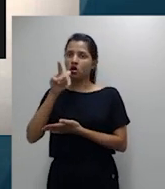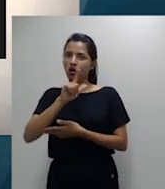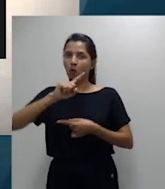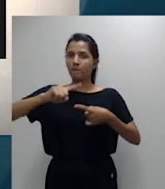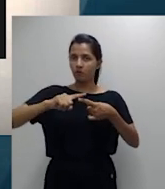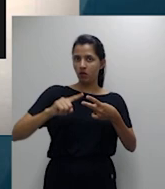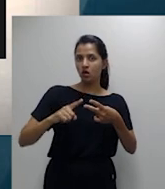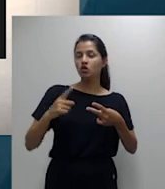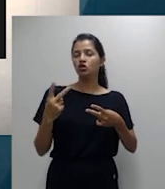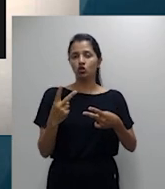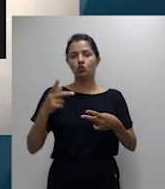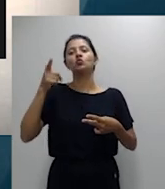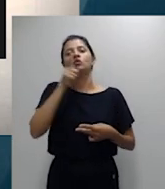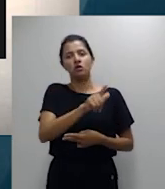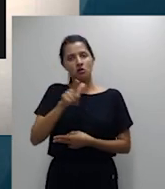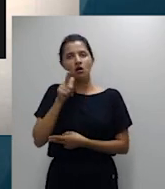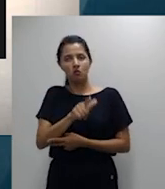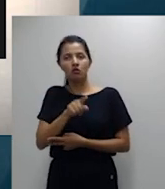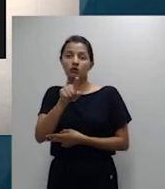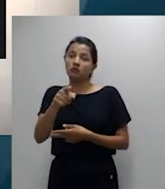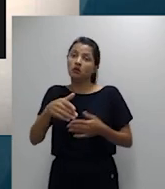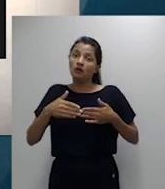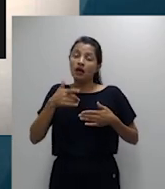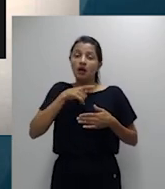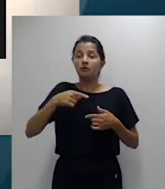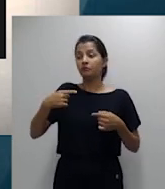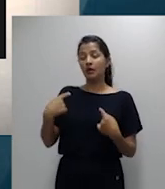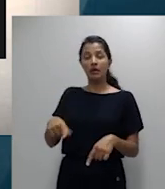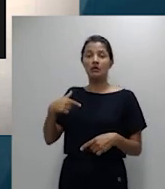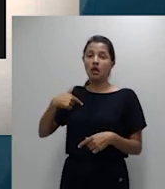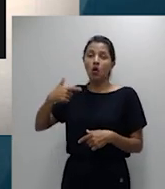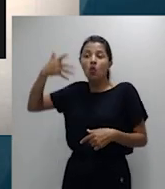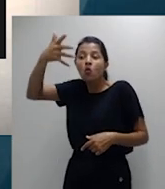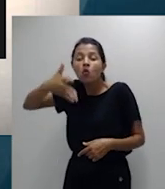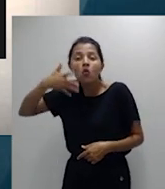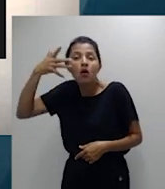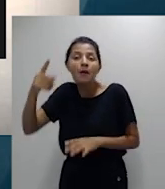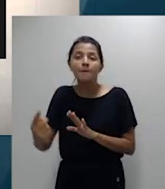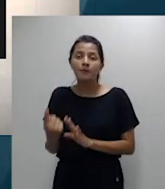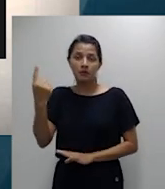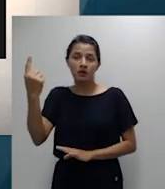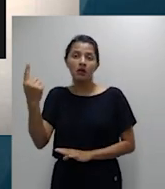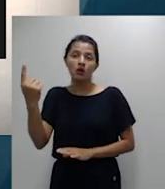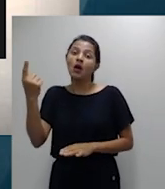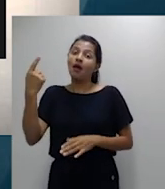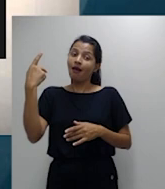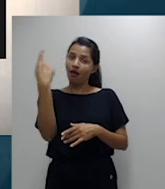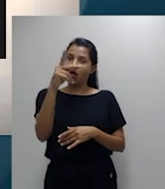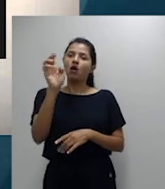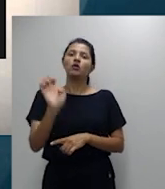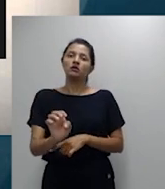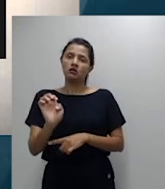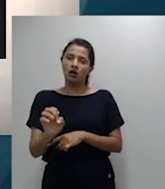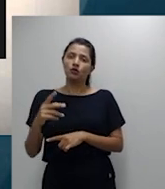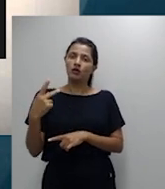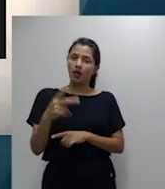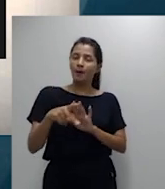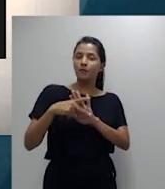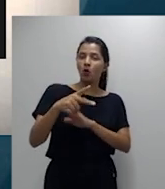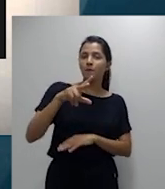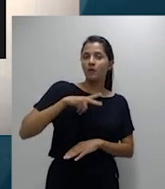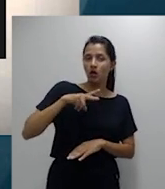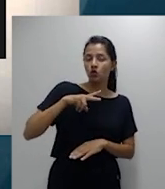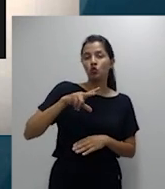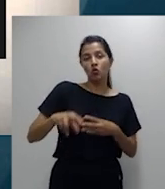doutora Bárbara se meter se essa questão que deveria sustentar em primeiro lugar é o estado tão recorrente da questão de mérito do recurso